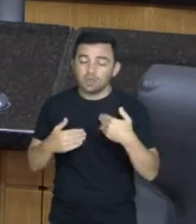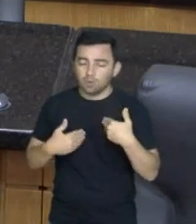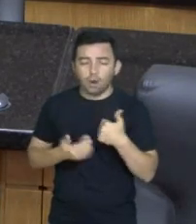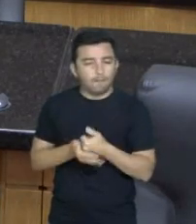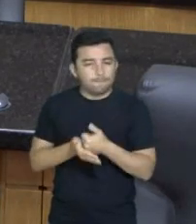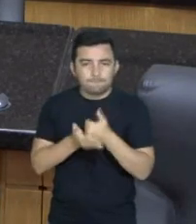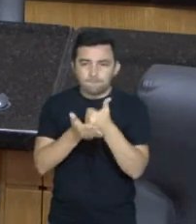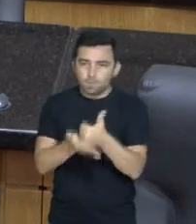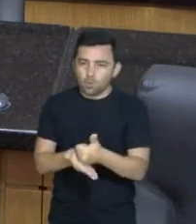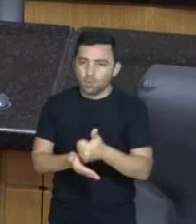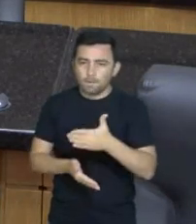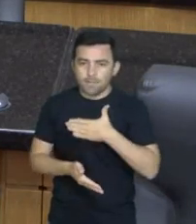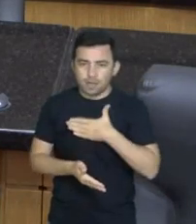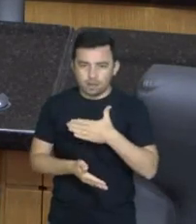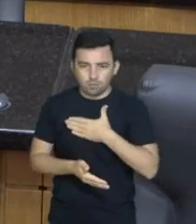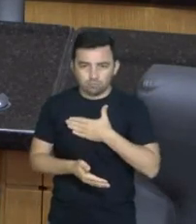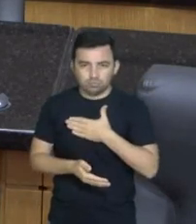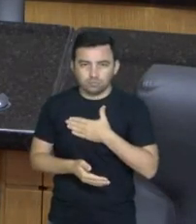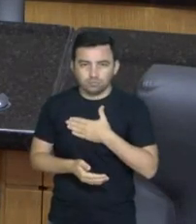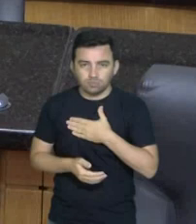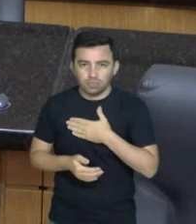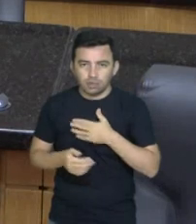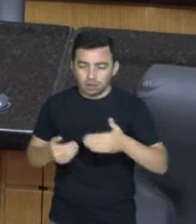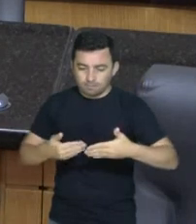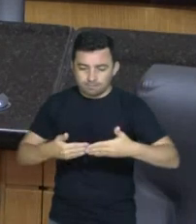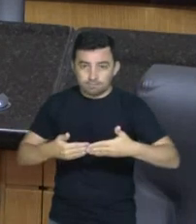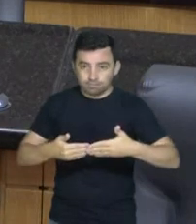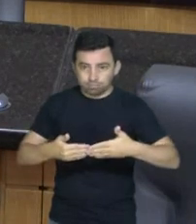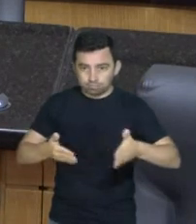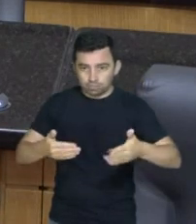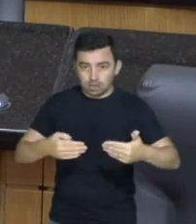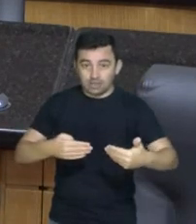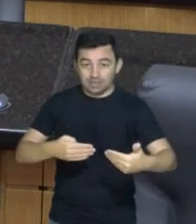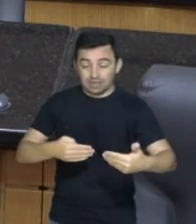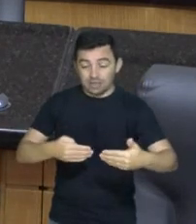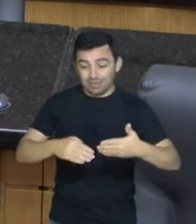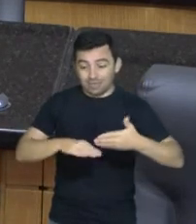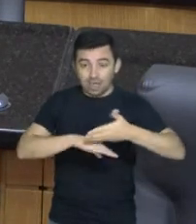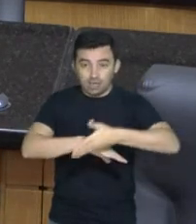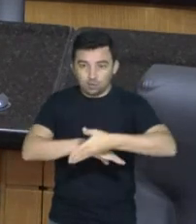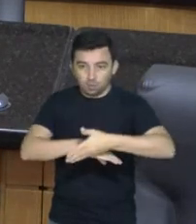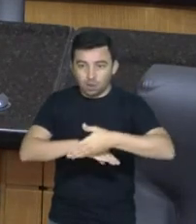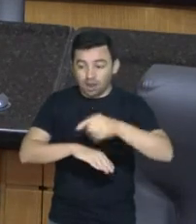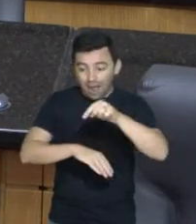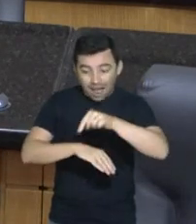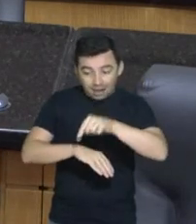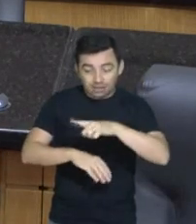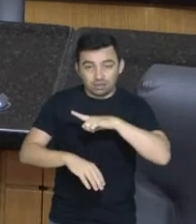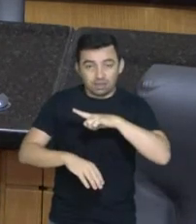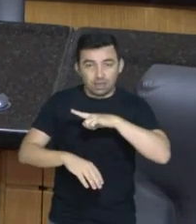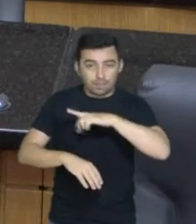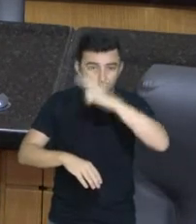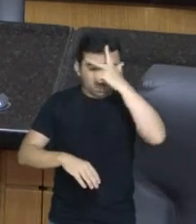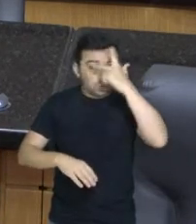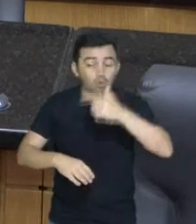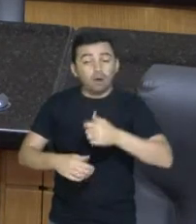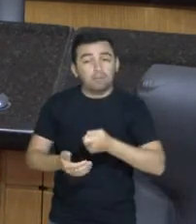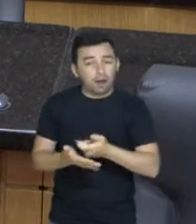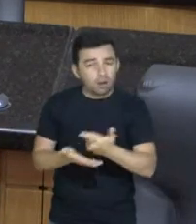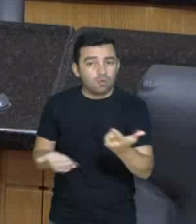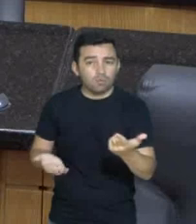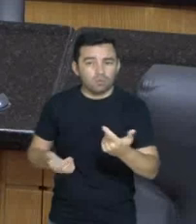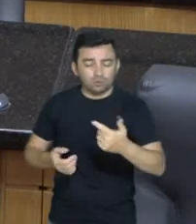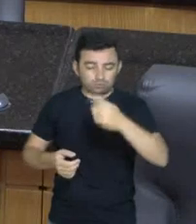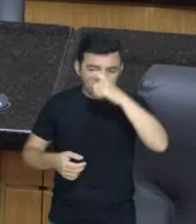porque entendo que da porteira para dentro tem um proprietário e ali tem alguém que suou derramou esforço